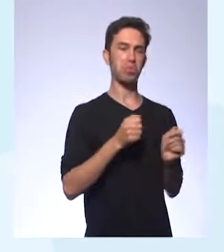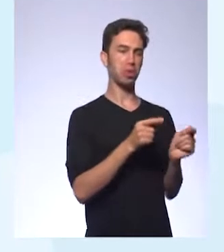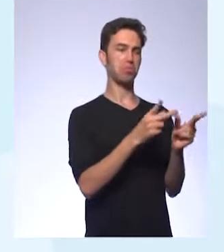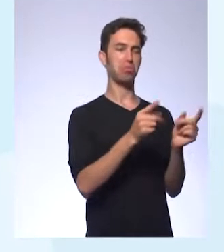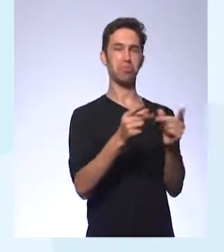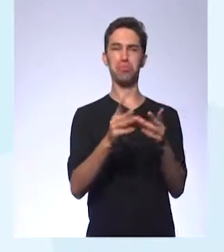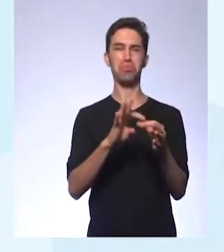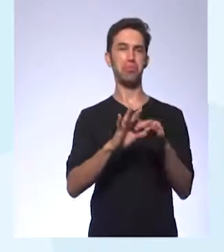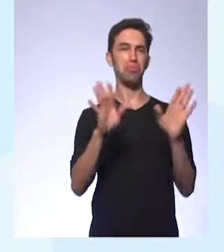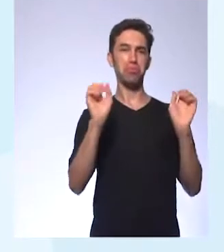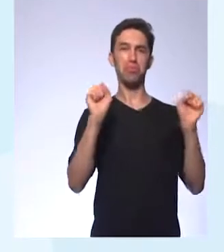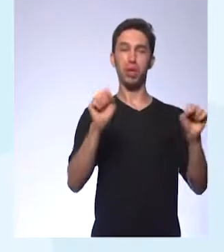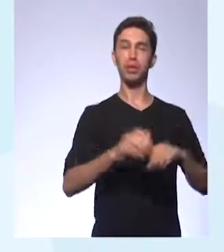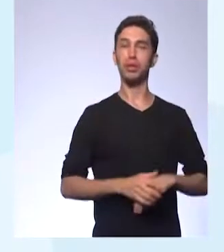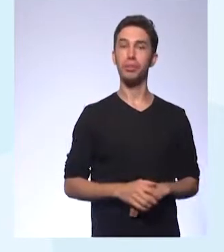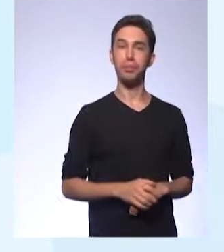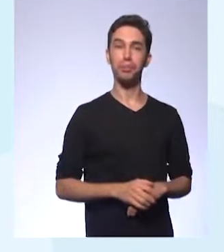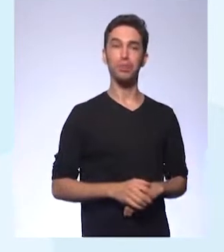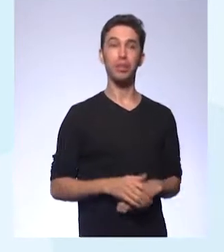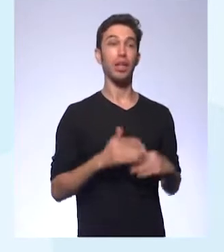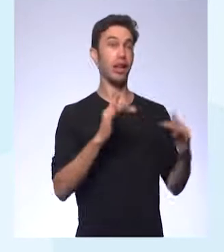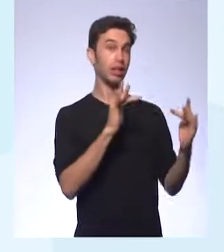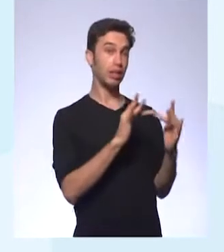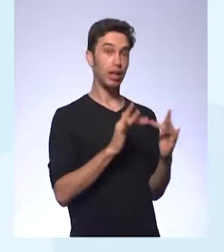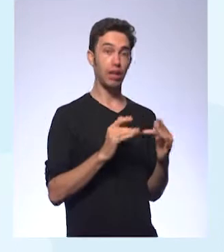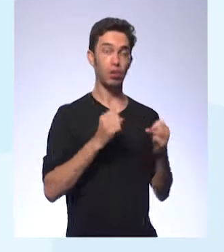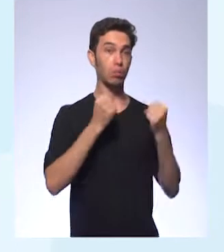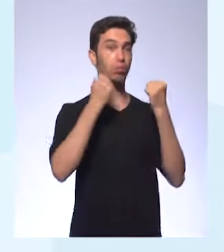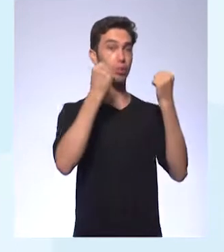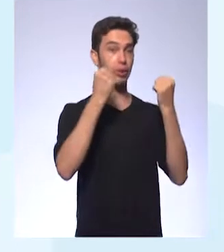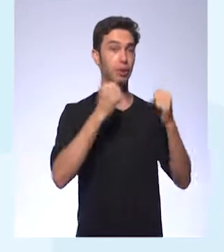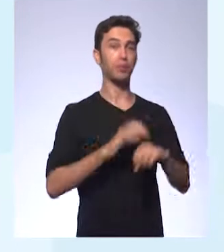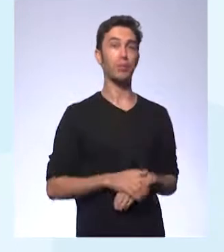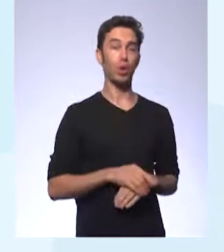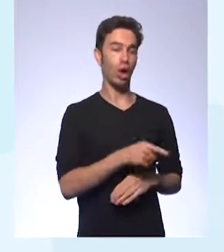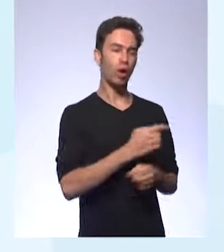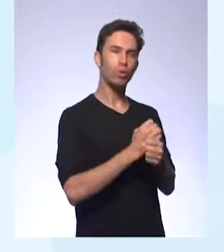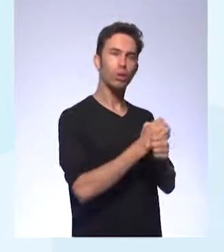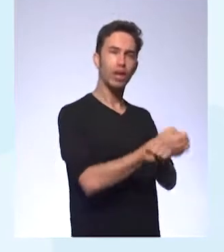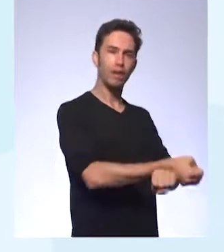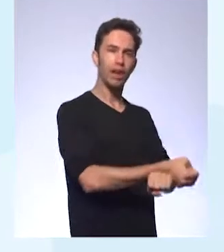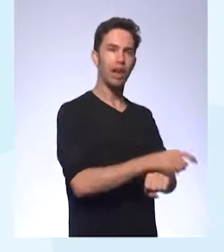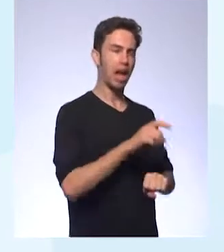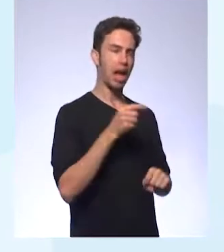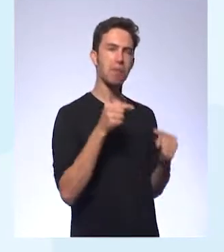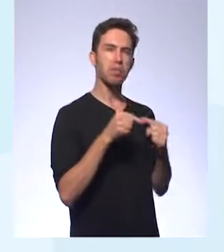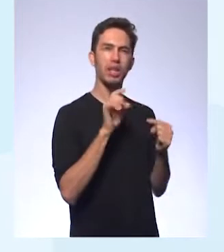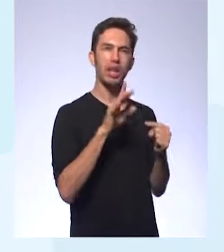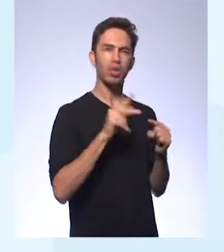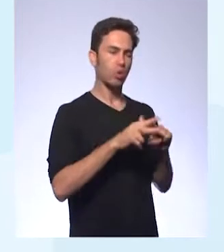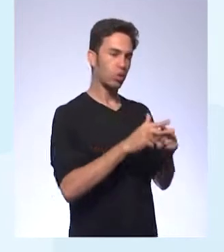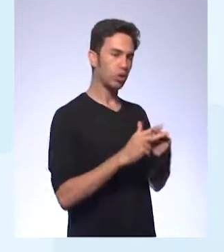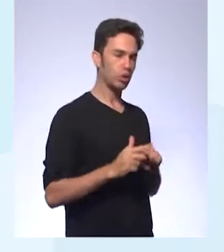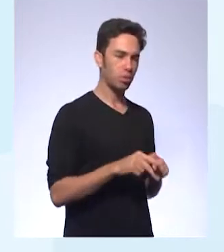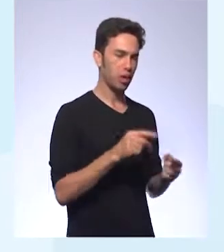comercializado. Nessas relações de poder, o escravizado era apenas um instrumento de ganhos financeiros e